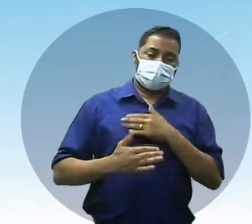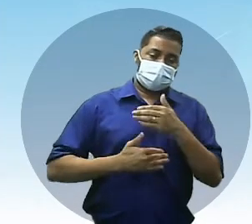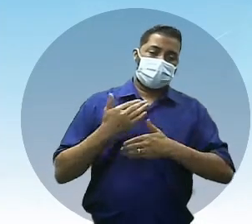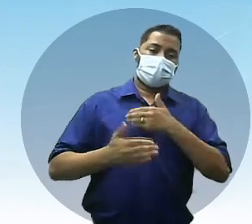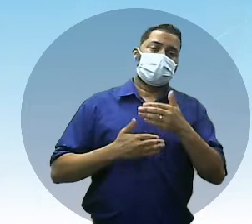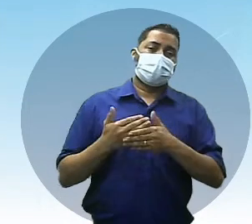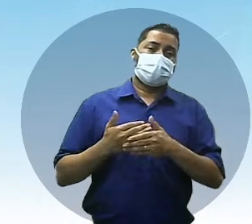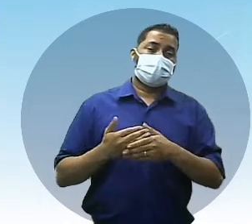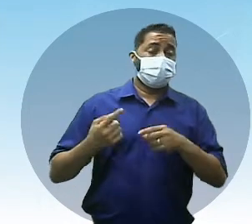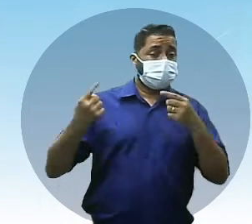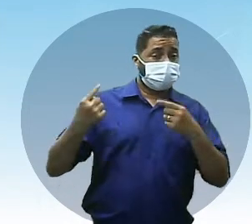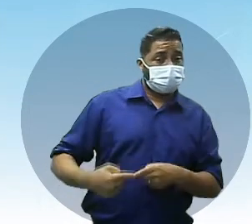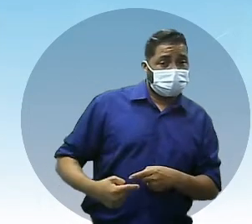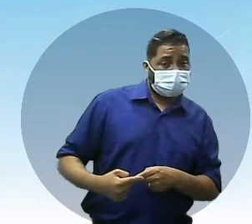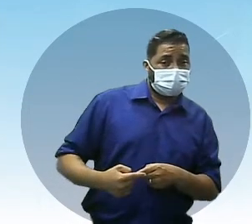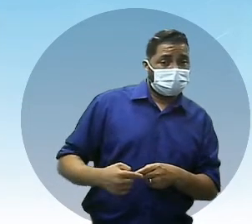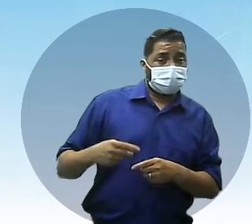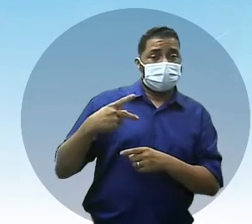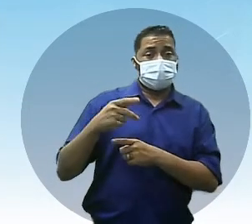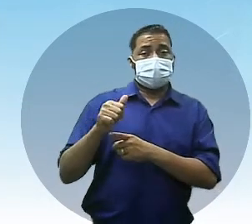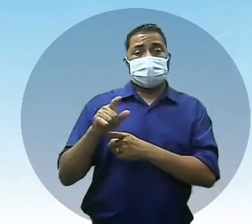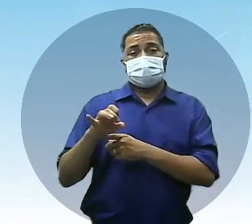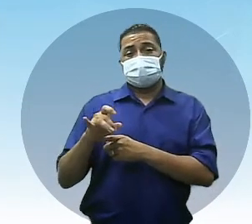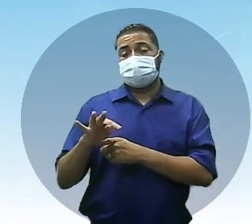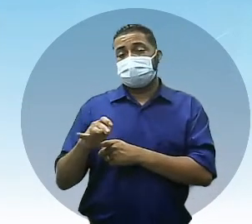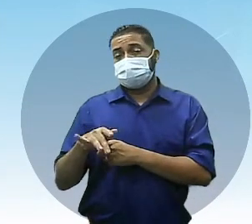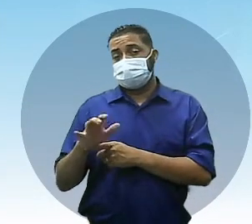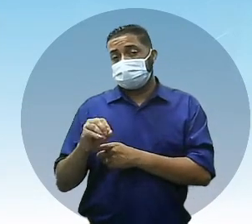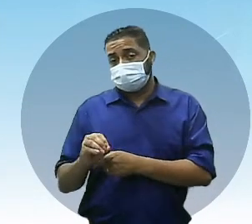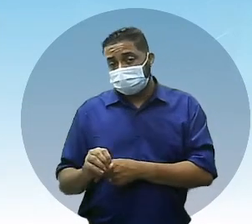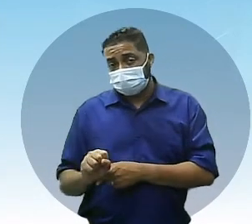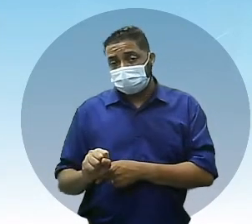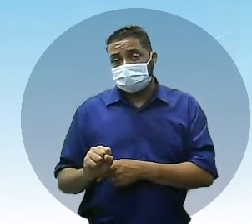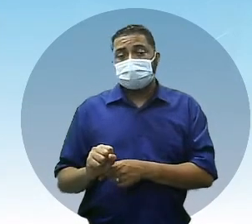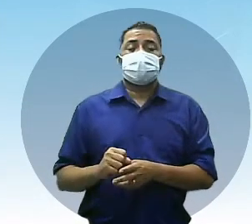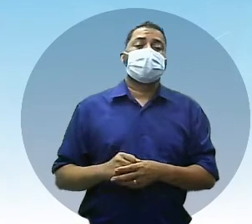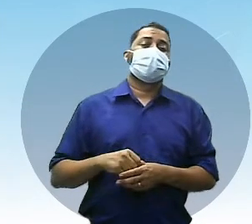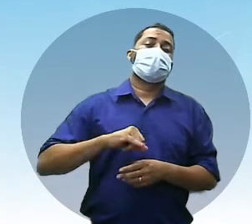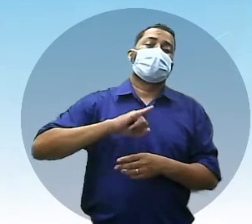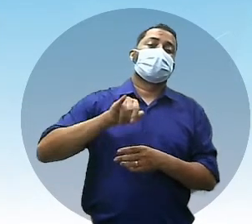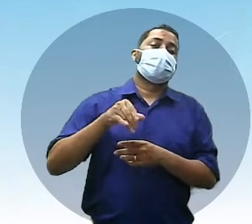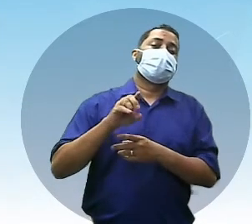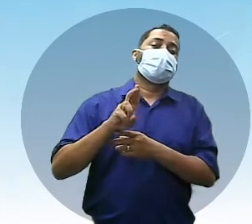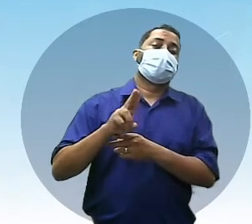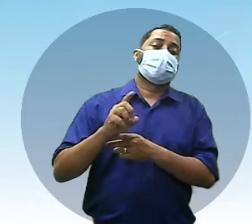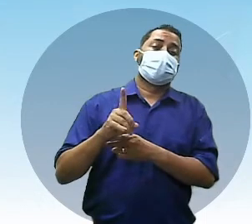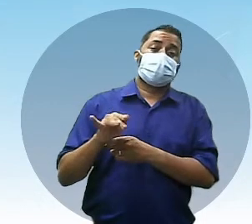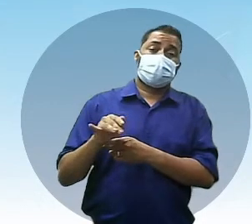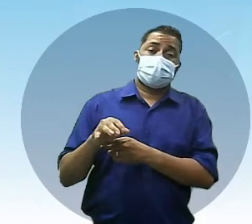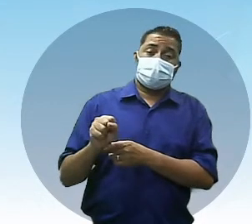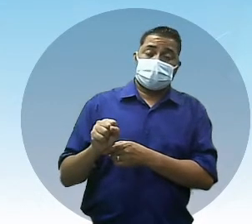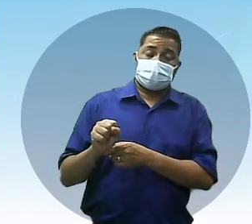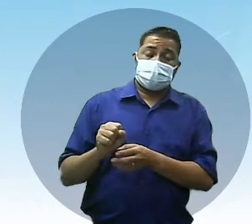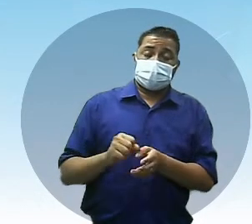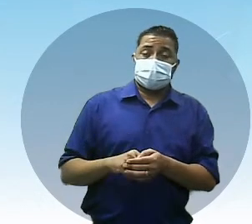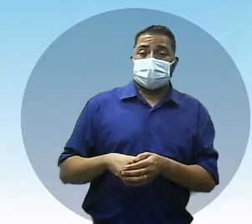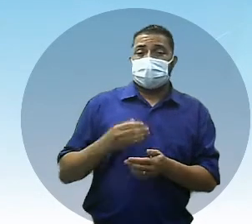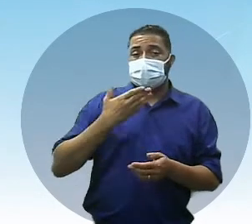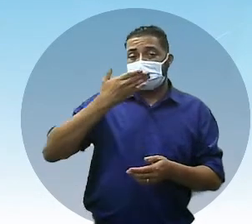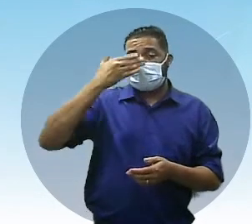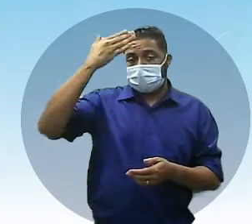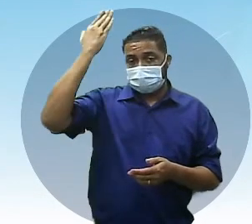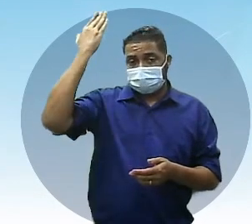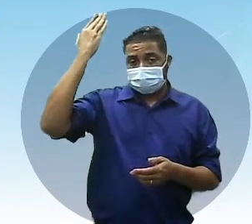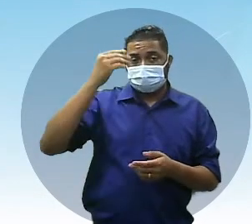esse conflito entre palestinos e judeus, tá bem? Entre árabes e judeus, palestinos